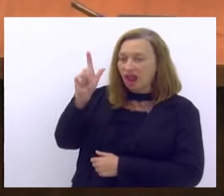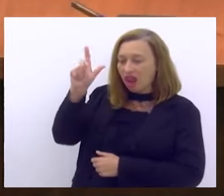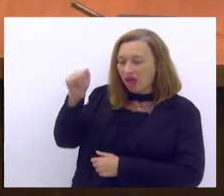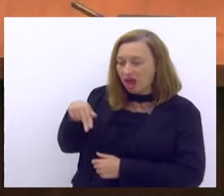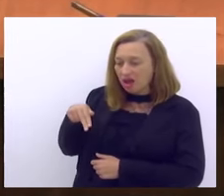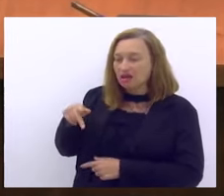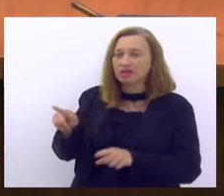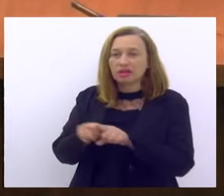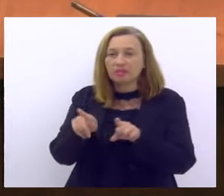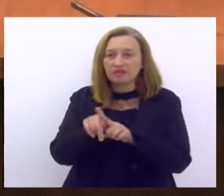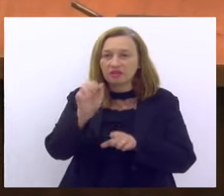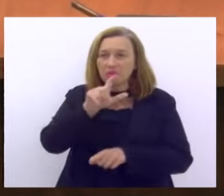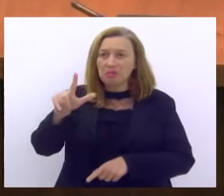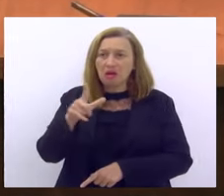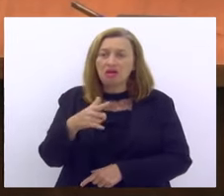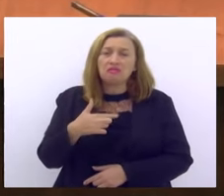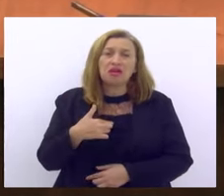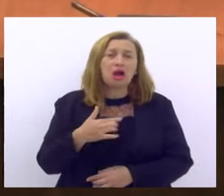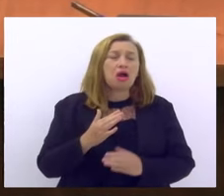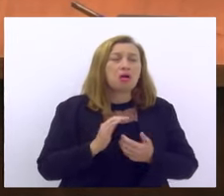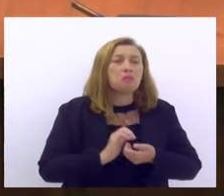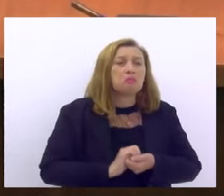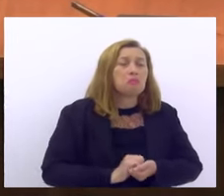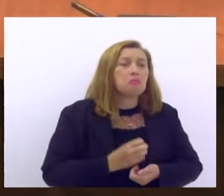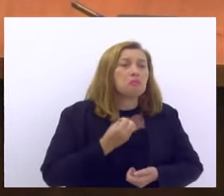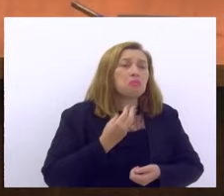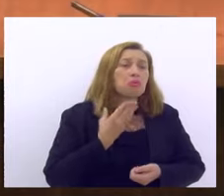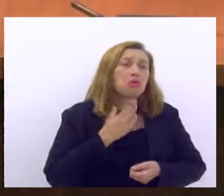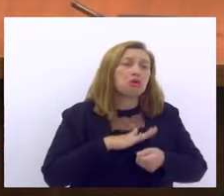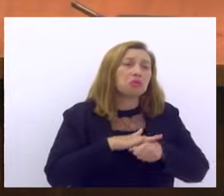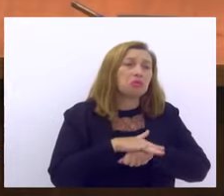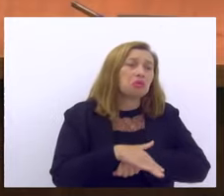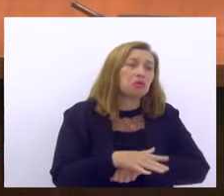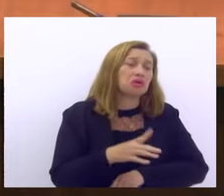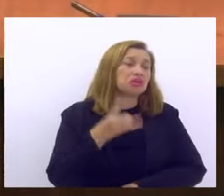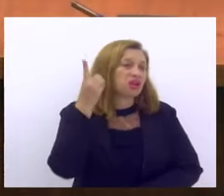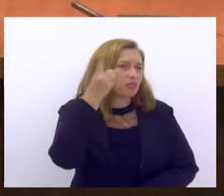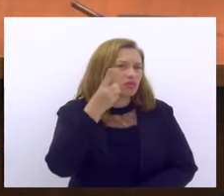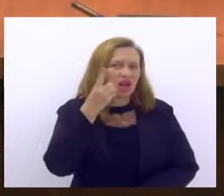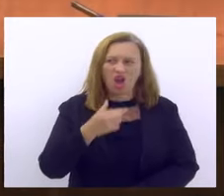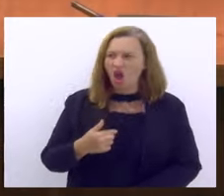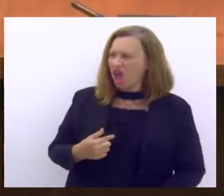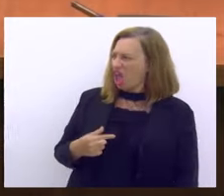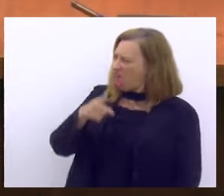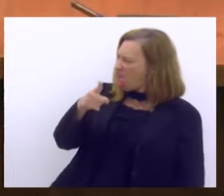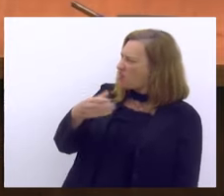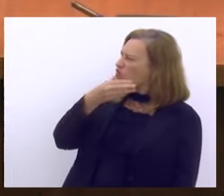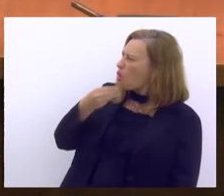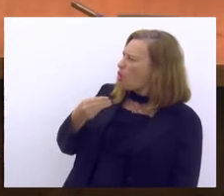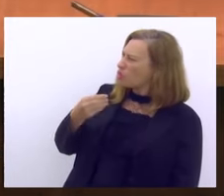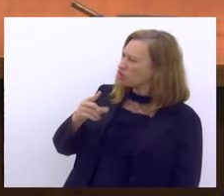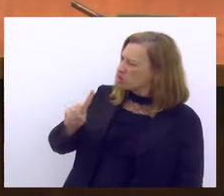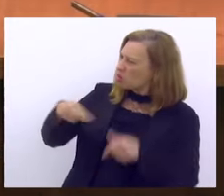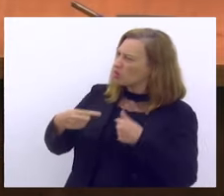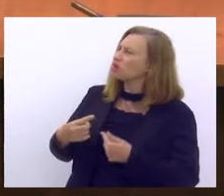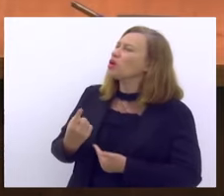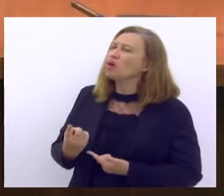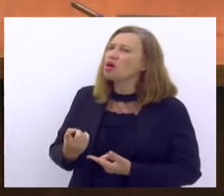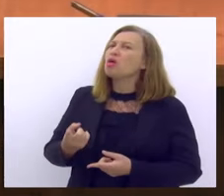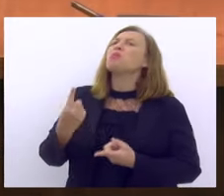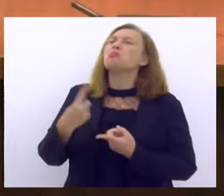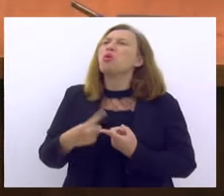Poubel, e ficou: boa noite, deputado. Ele não foi homem de dizer que ia nos confrontar? Por que não